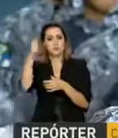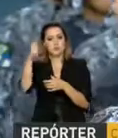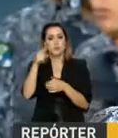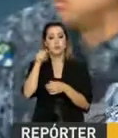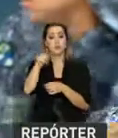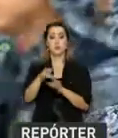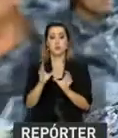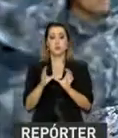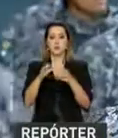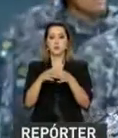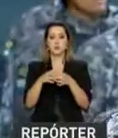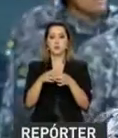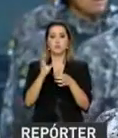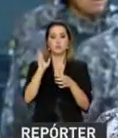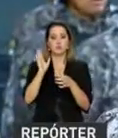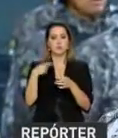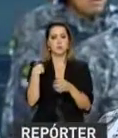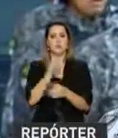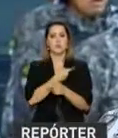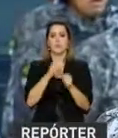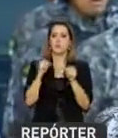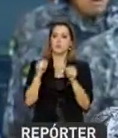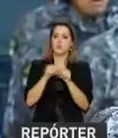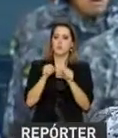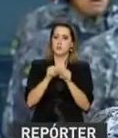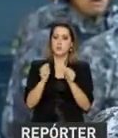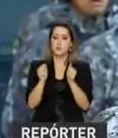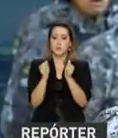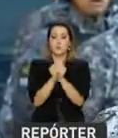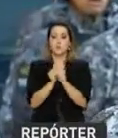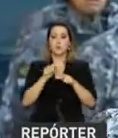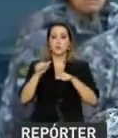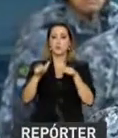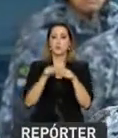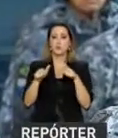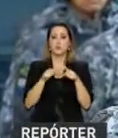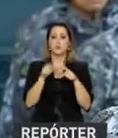dessa Secretaria Nacional, e nós faremos então a operação